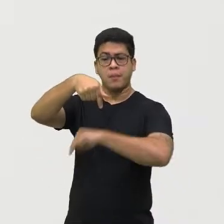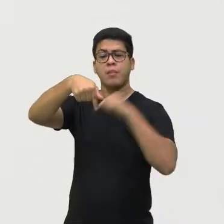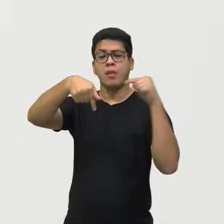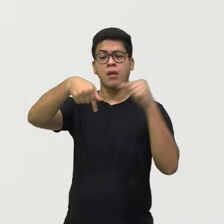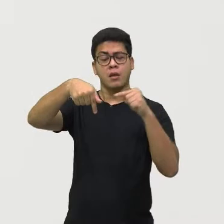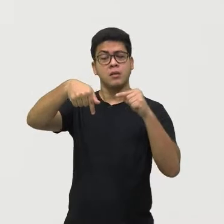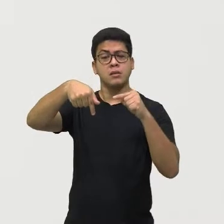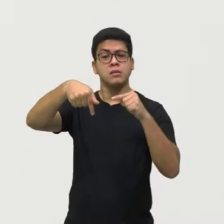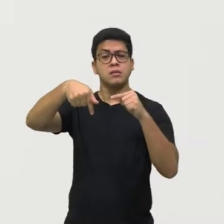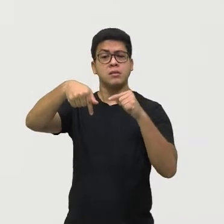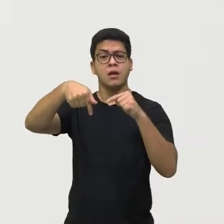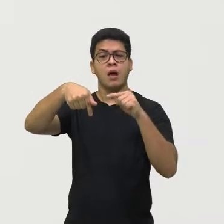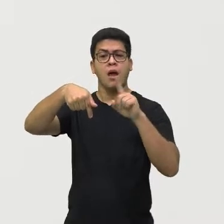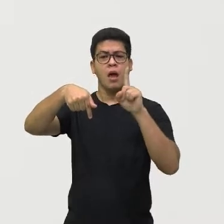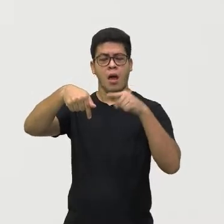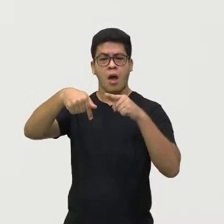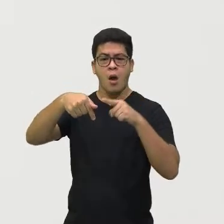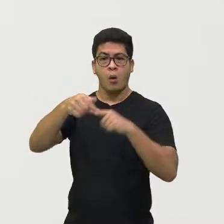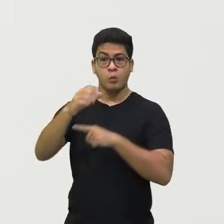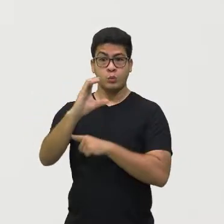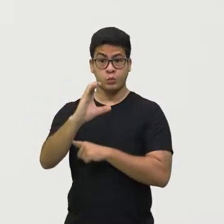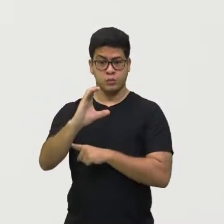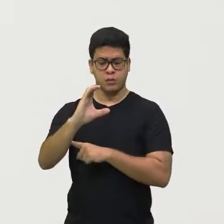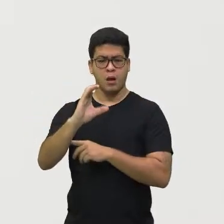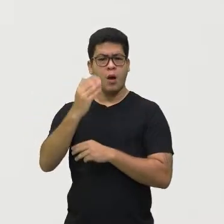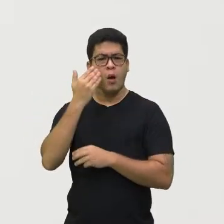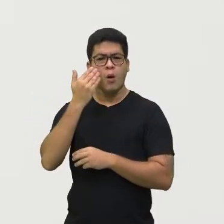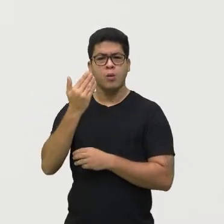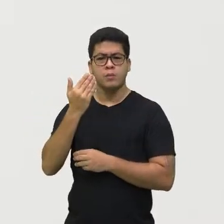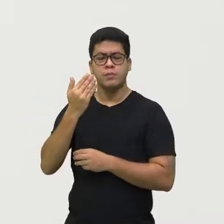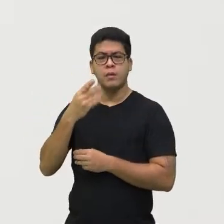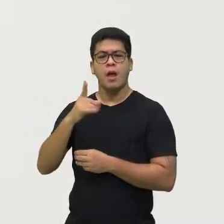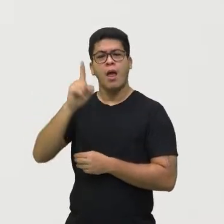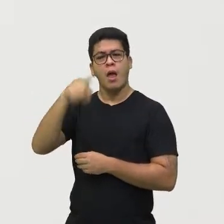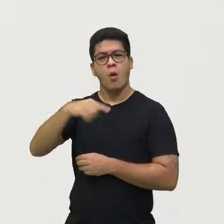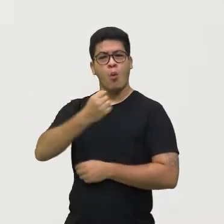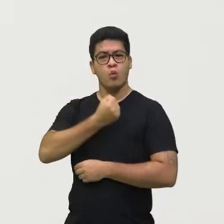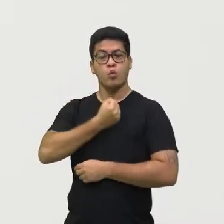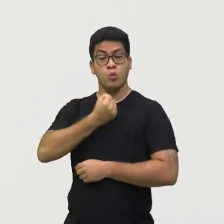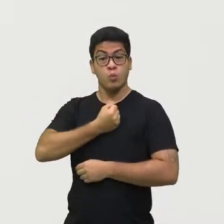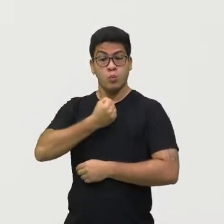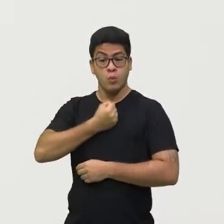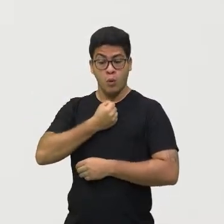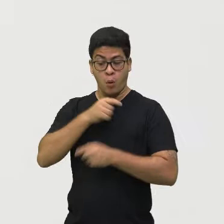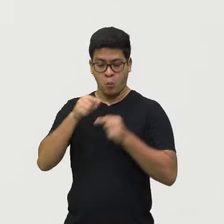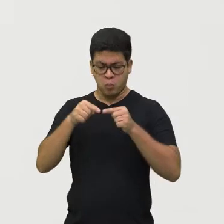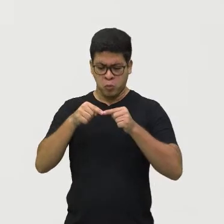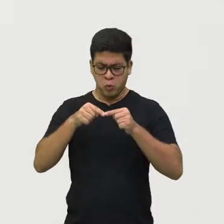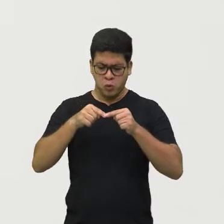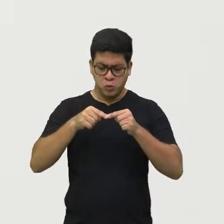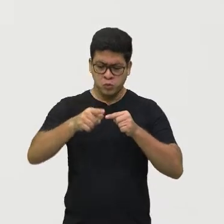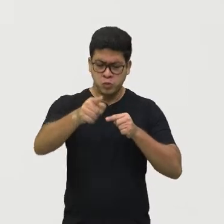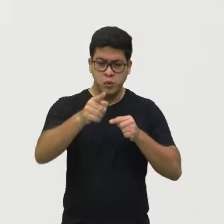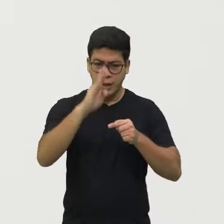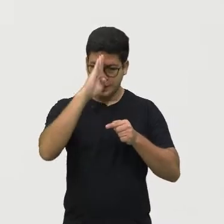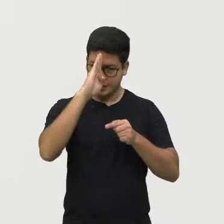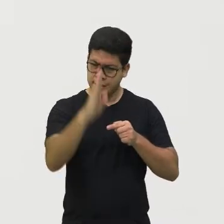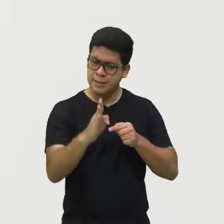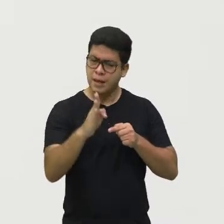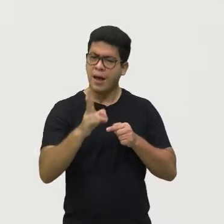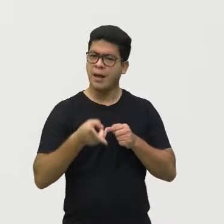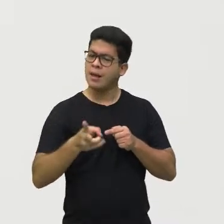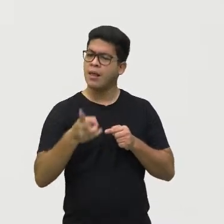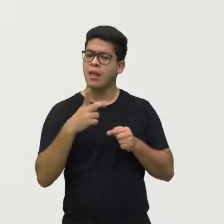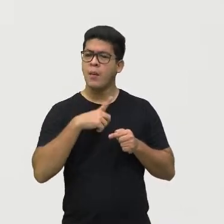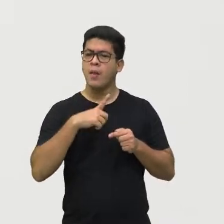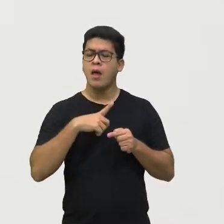em forma de um ponto, com toda a carga concentrada no centro do corpo, é medida em